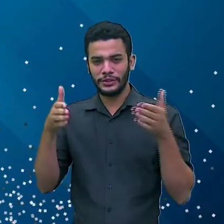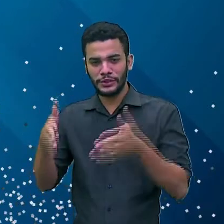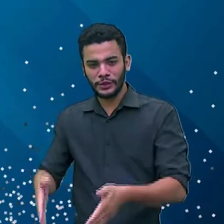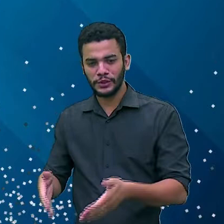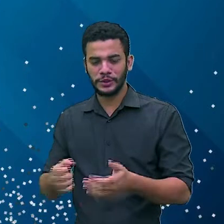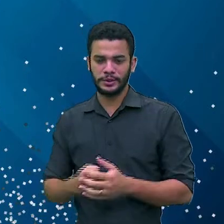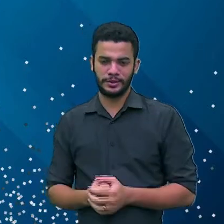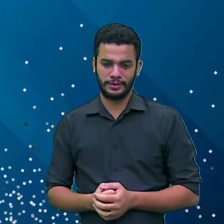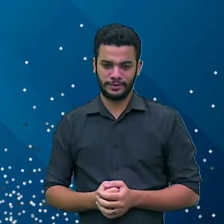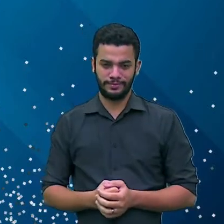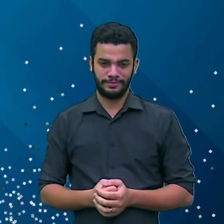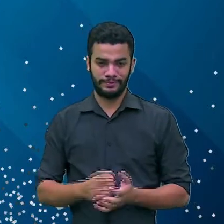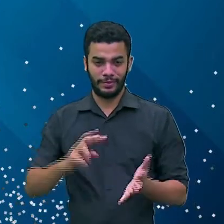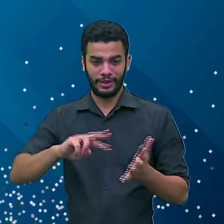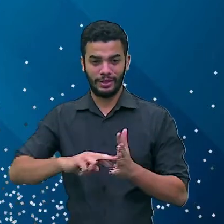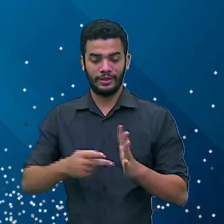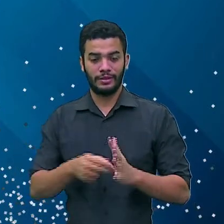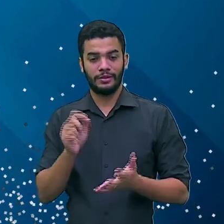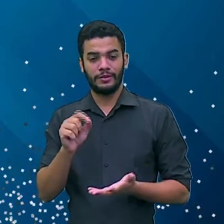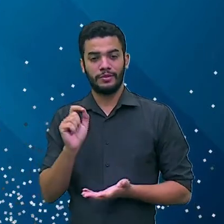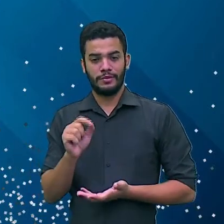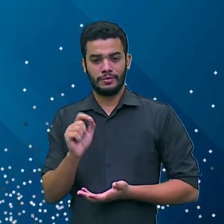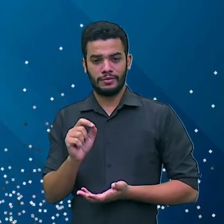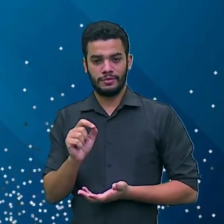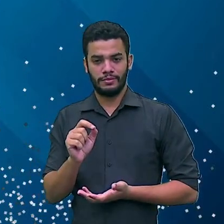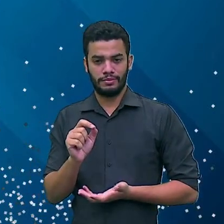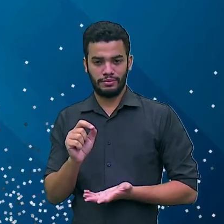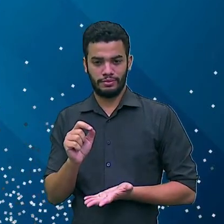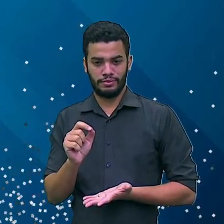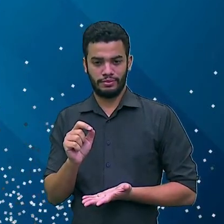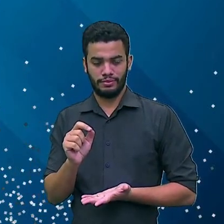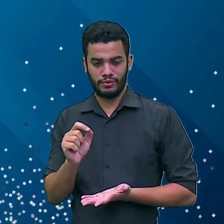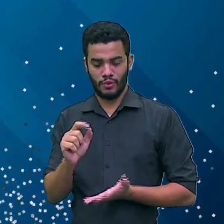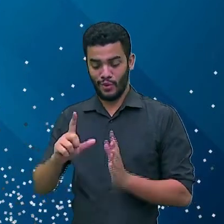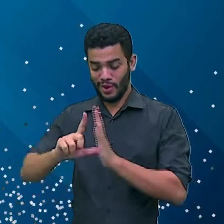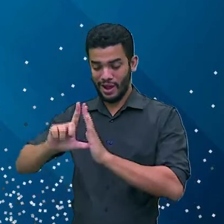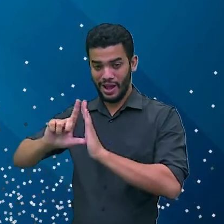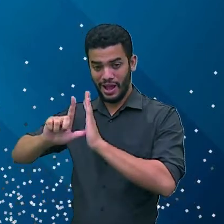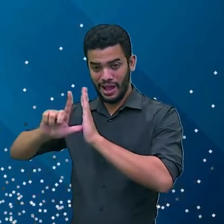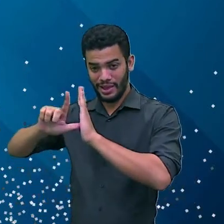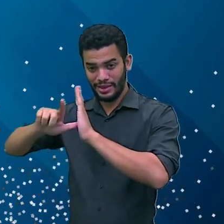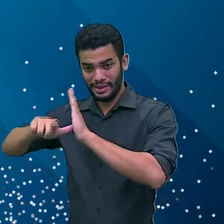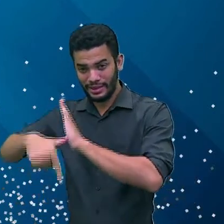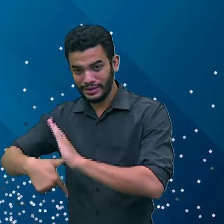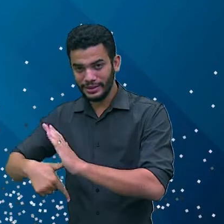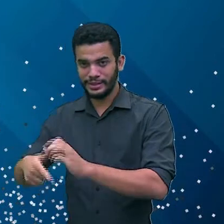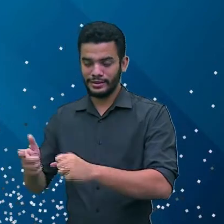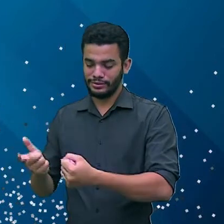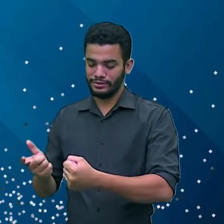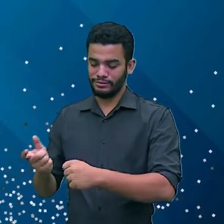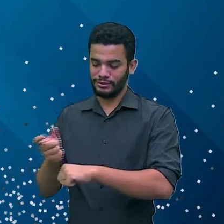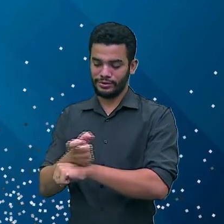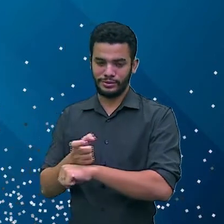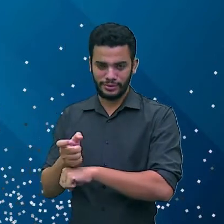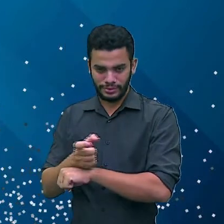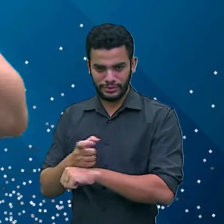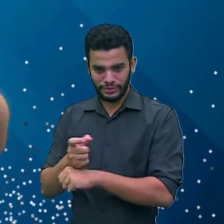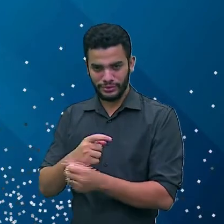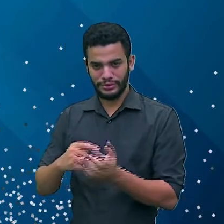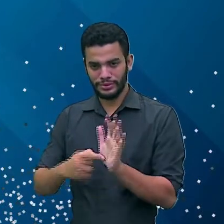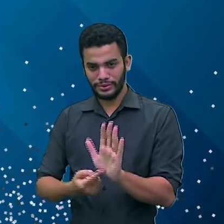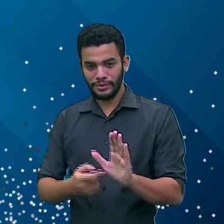que tem um sentido completo. E o atrasados? Adjetivo,